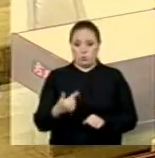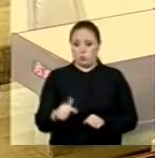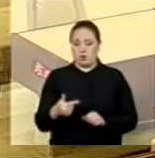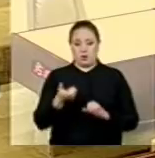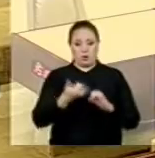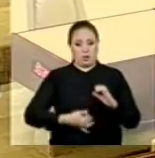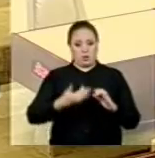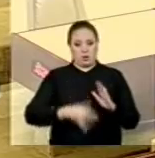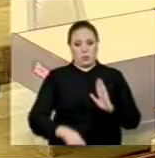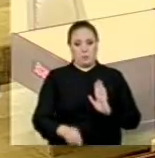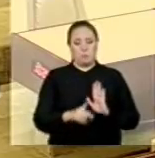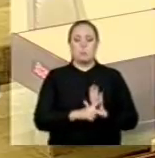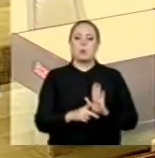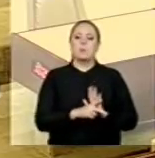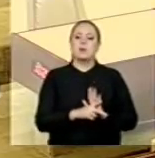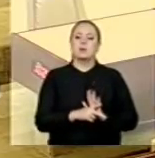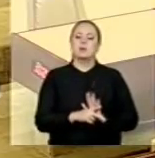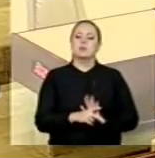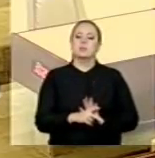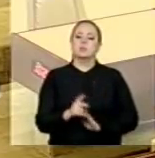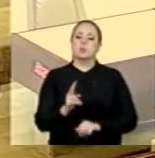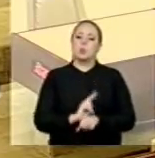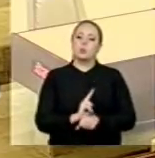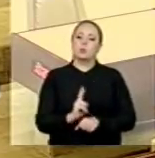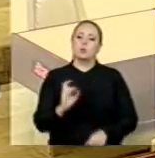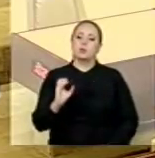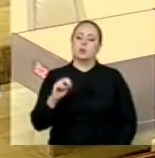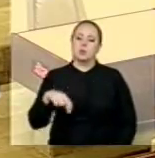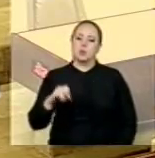características próprias do controle normativo.